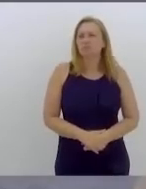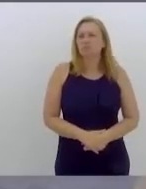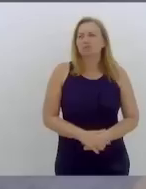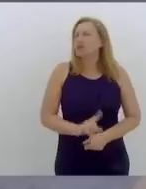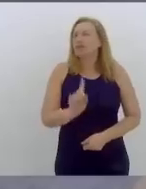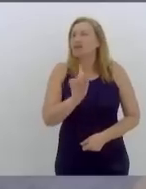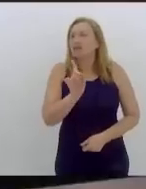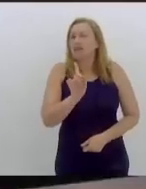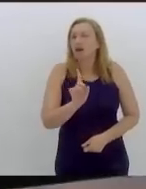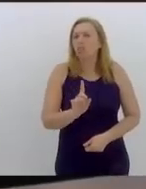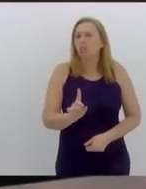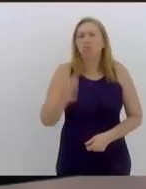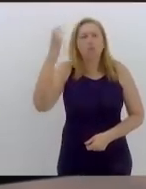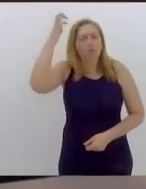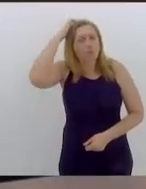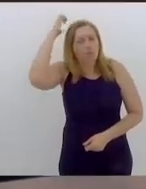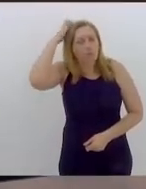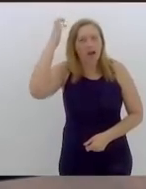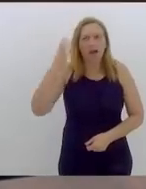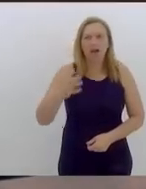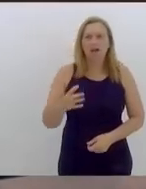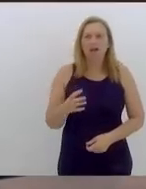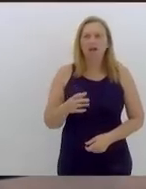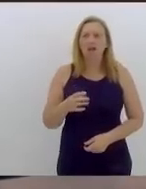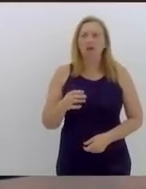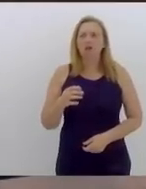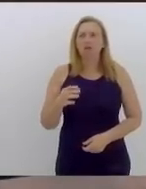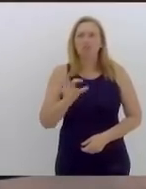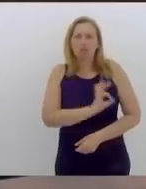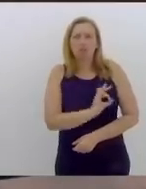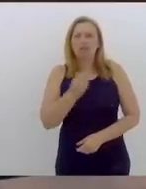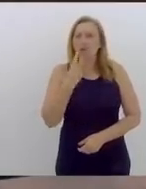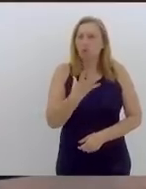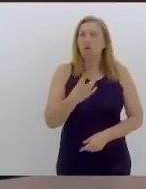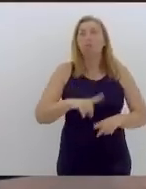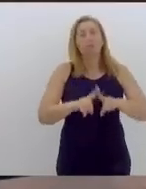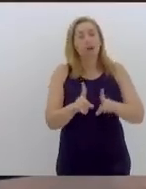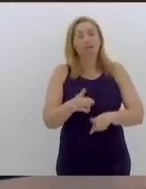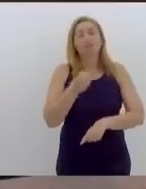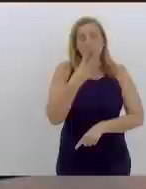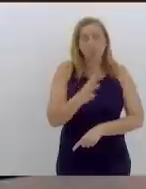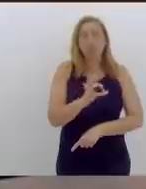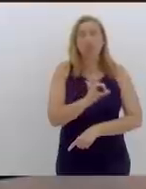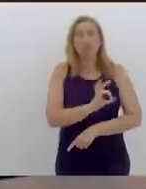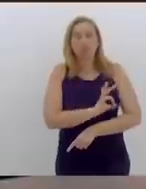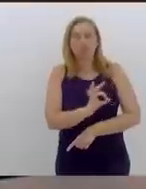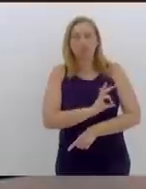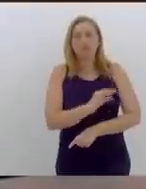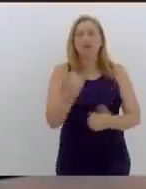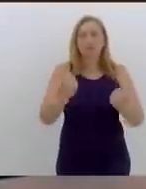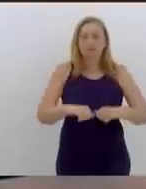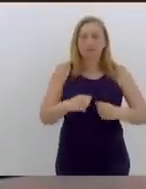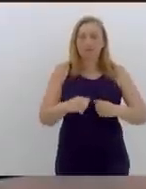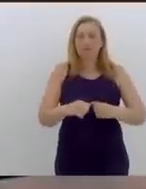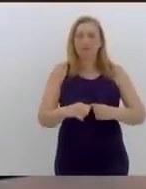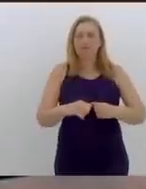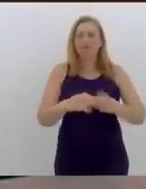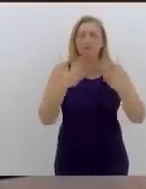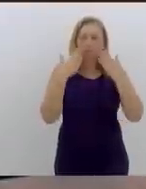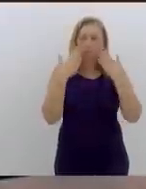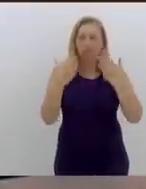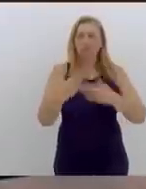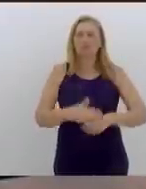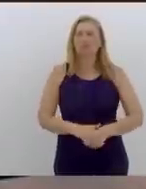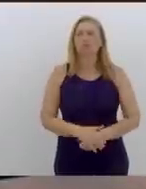não condenar bons oficiais mas esses bons oficiais tem que se fazer de presente